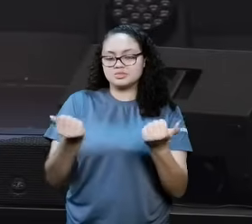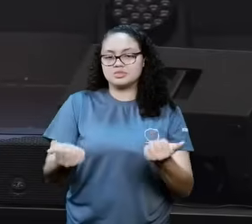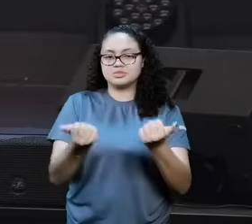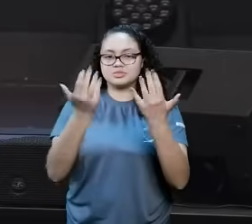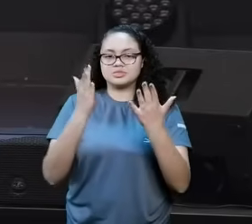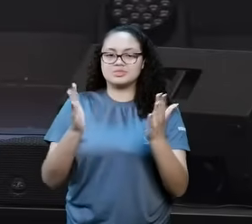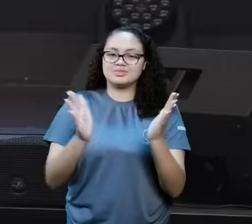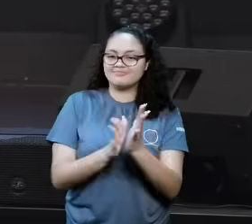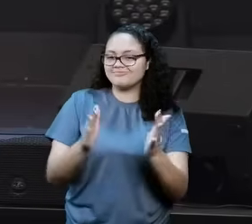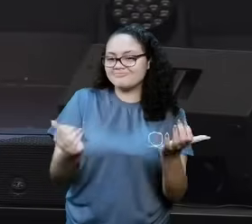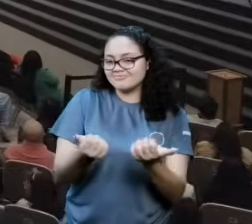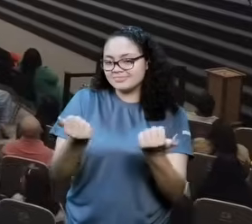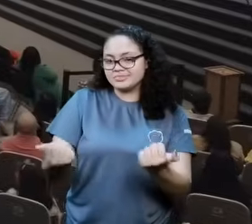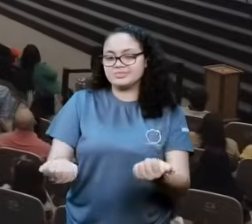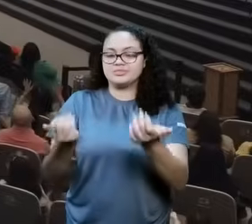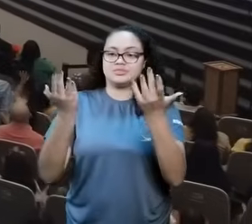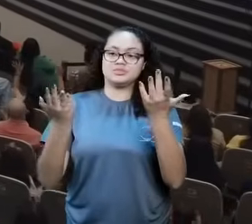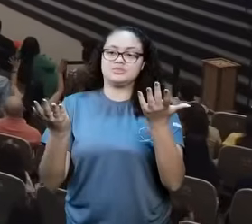Oh, aleluia!